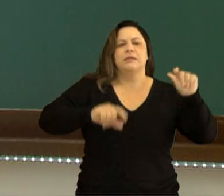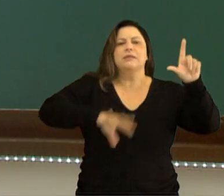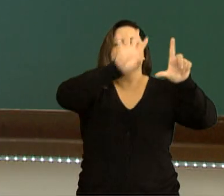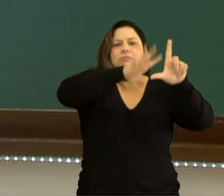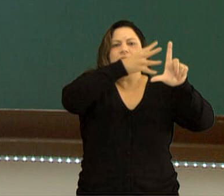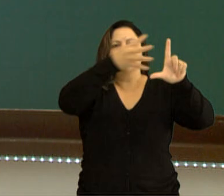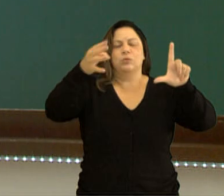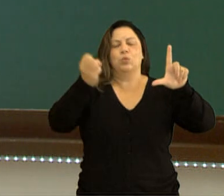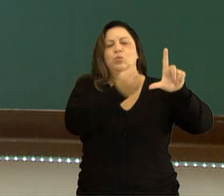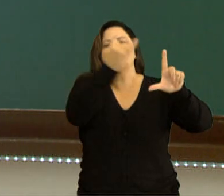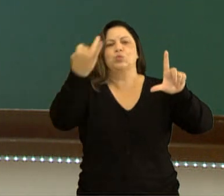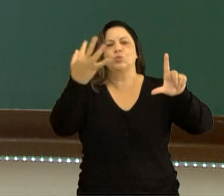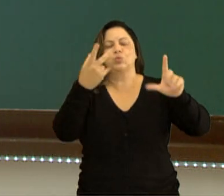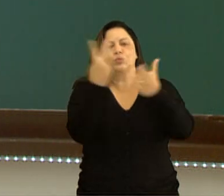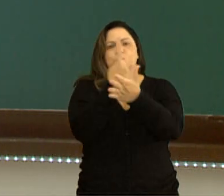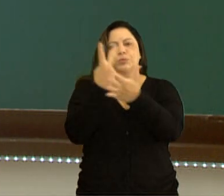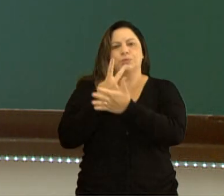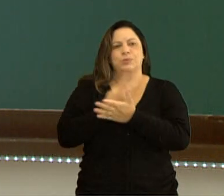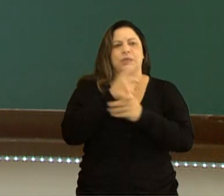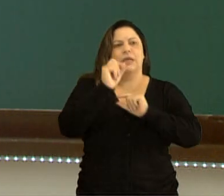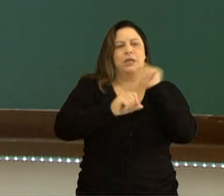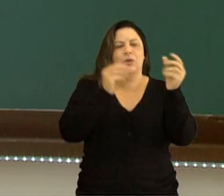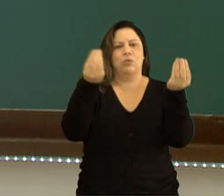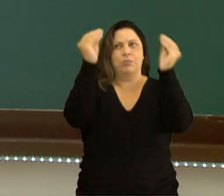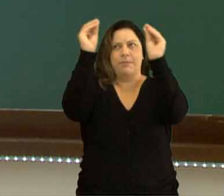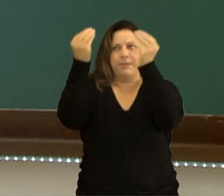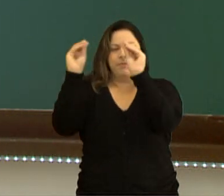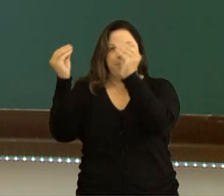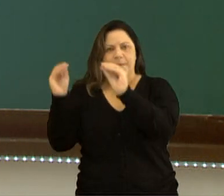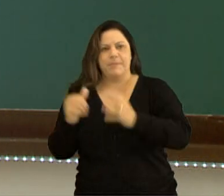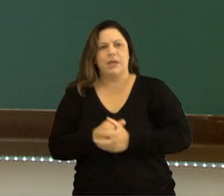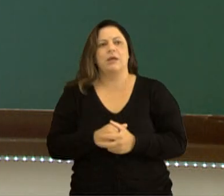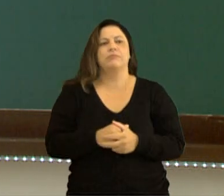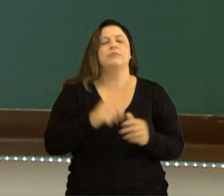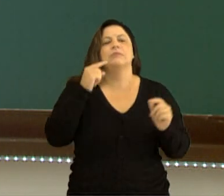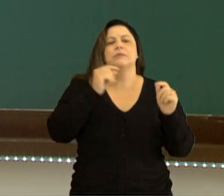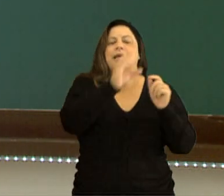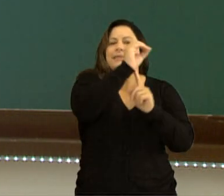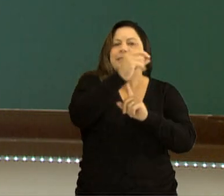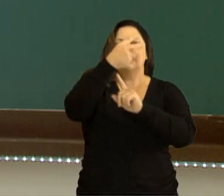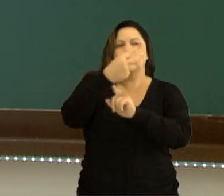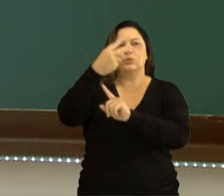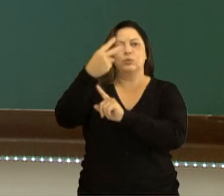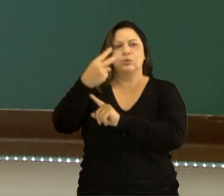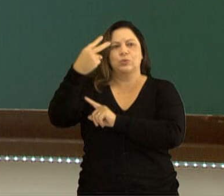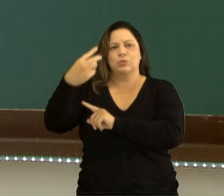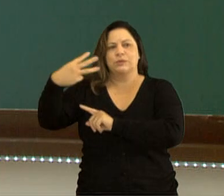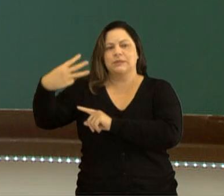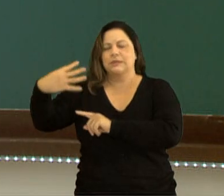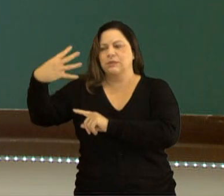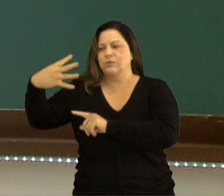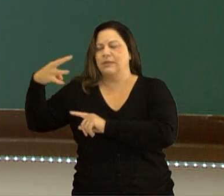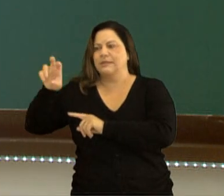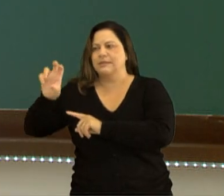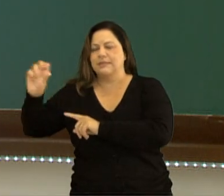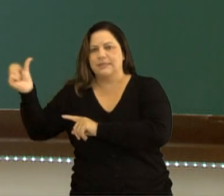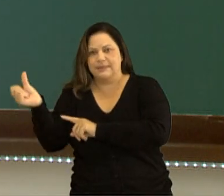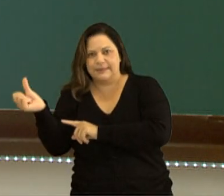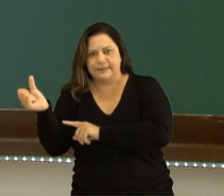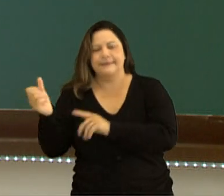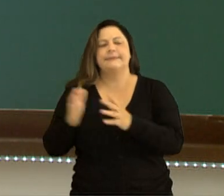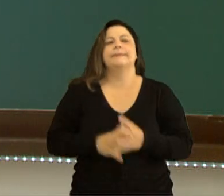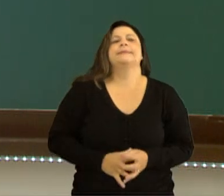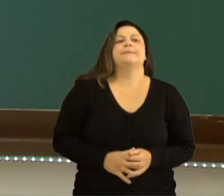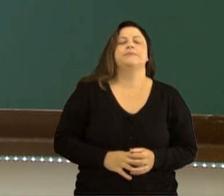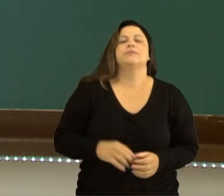de erros. Colocando eles na forma de um rol, ficou 0, 2, 2, 3, 4, 5 e 6.